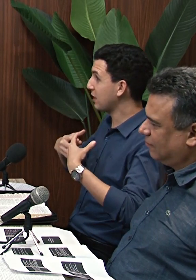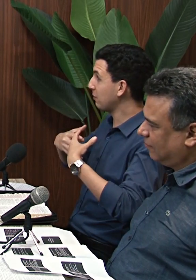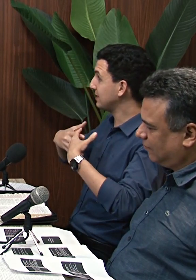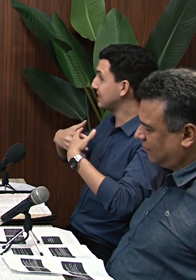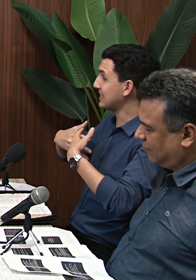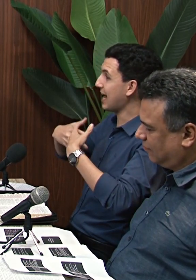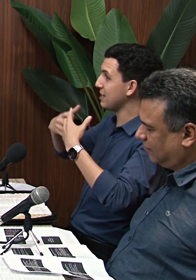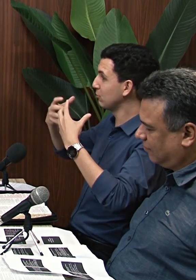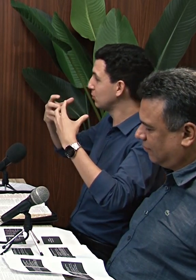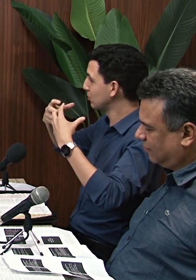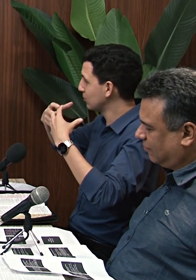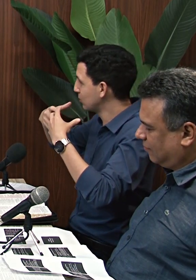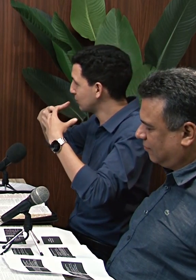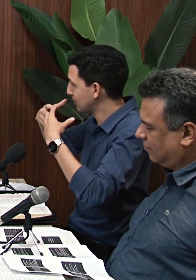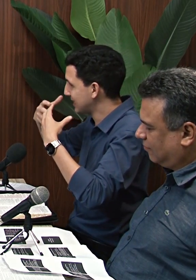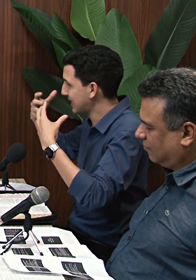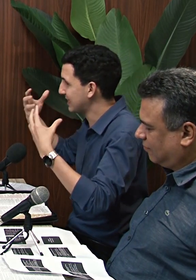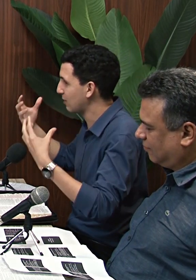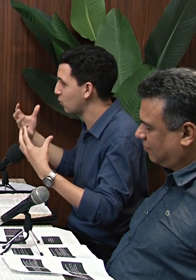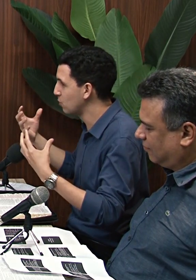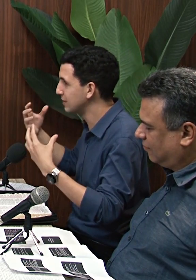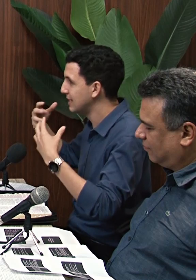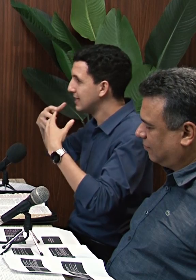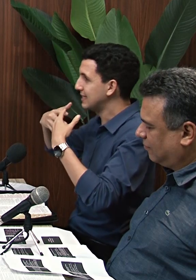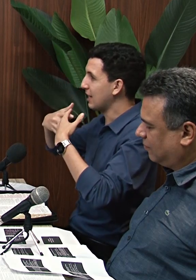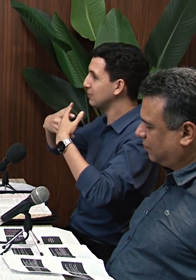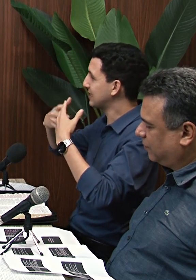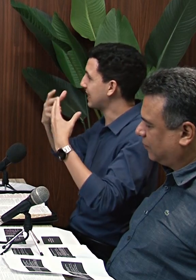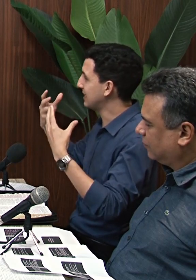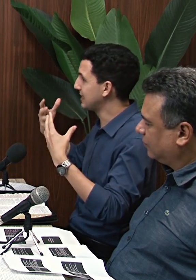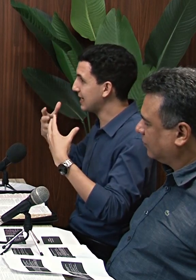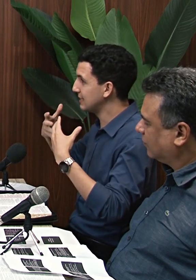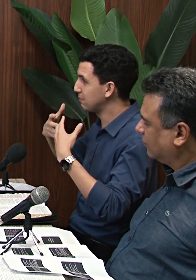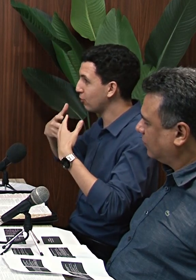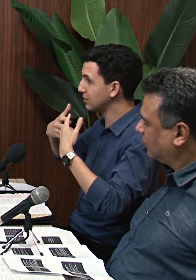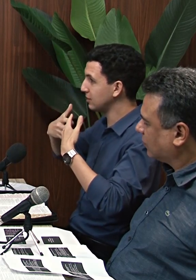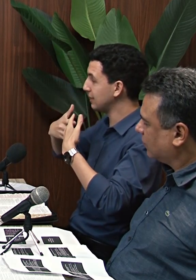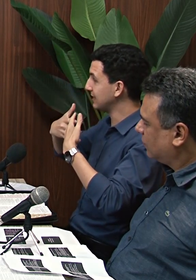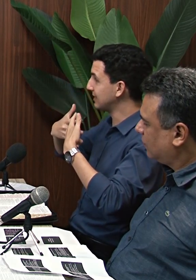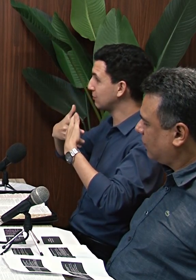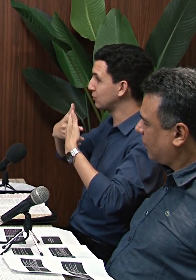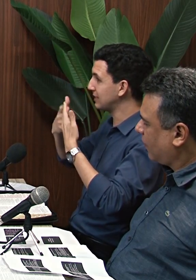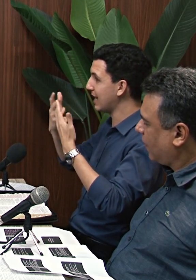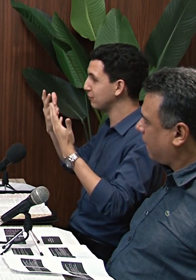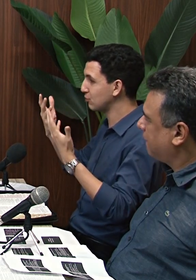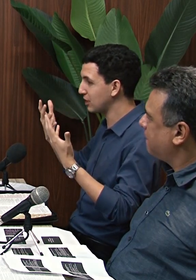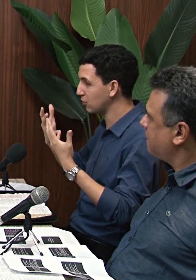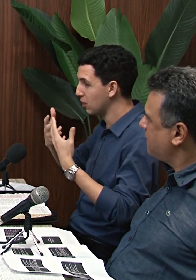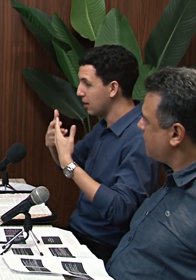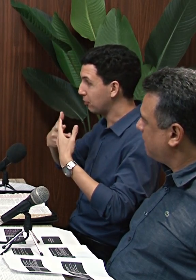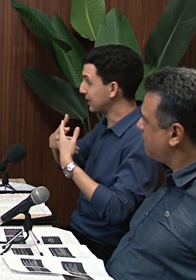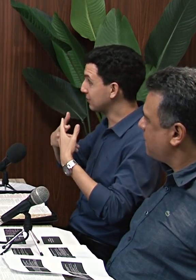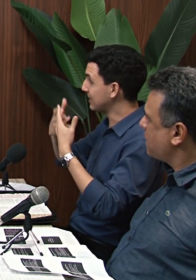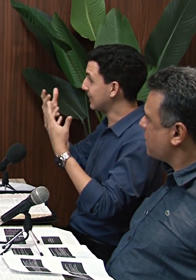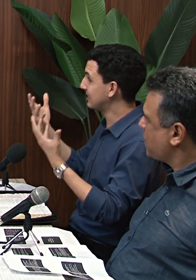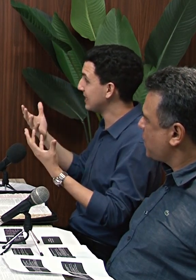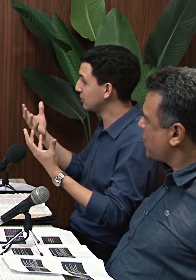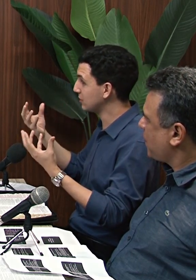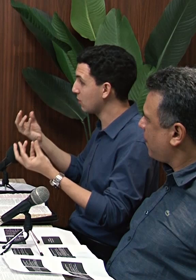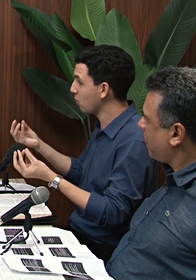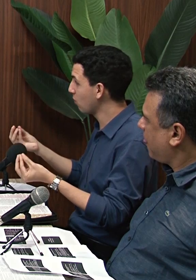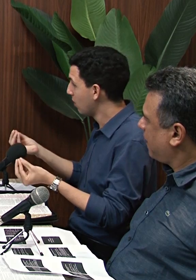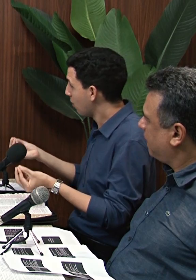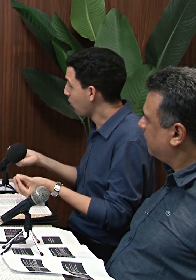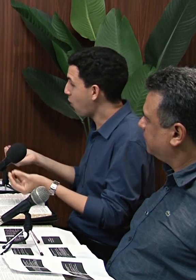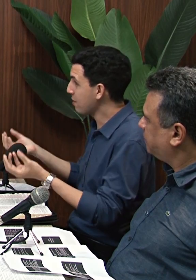palavra finalmente saiu das catacumbas, saiu das catedrais e os servos do Senhor puderam ter